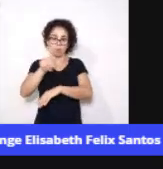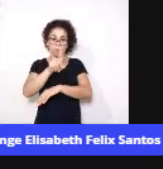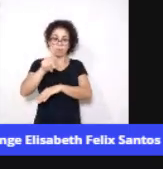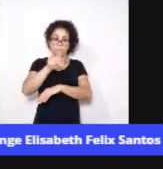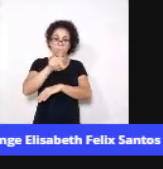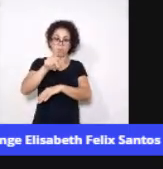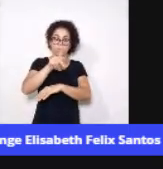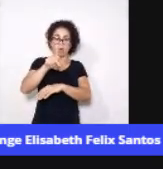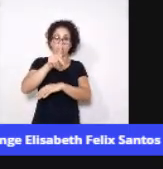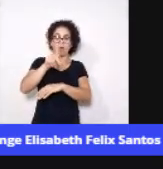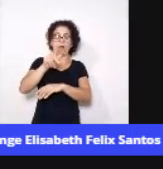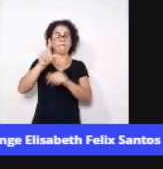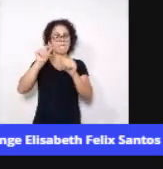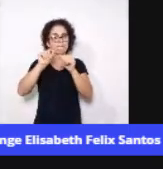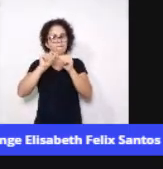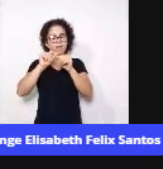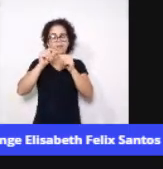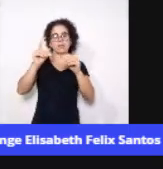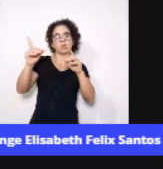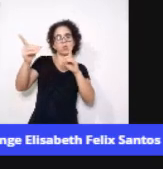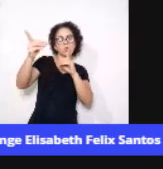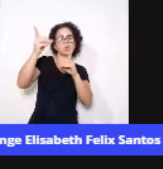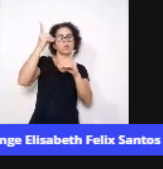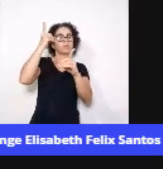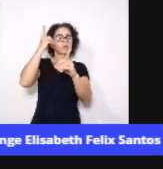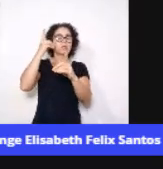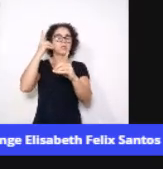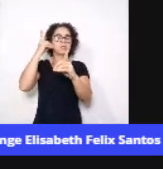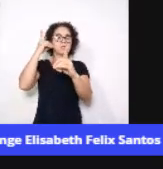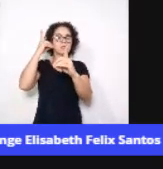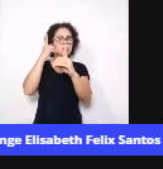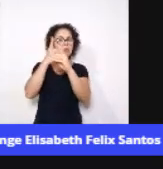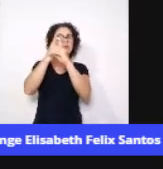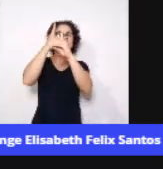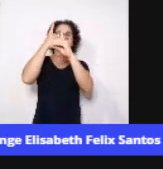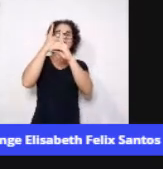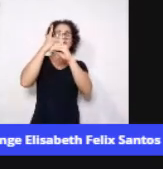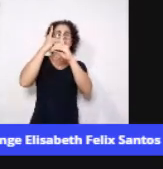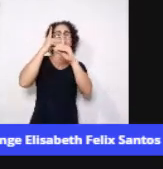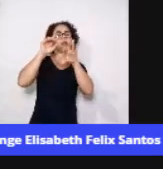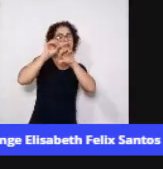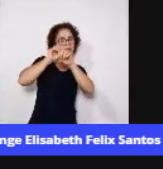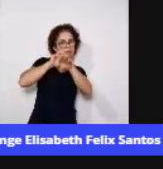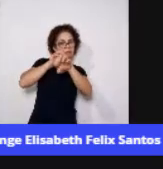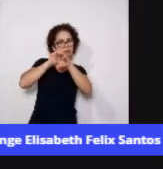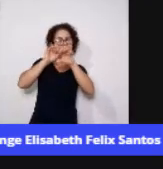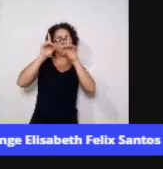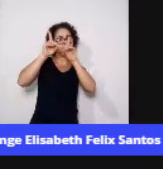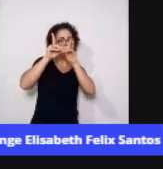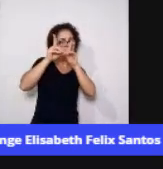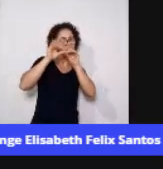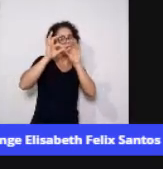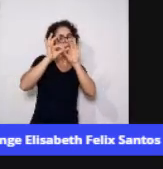passo em relação às aulas à distância. Vamos lá?